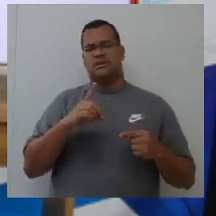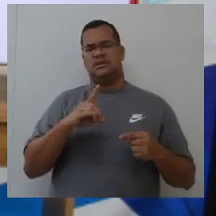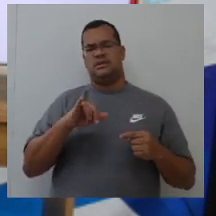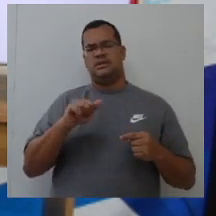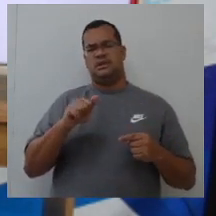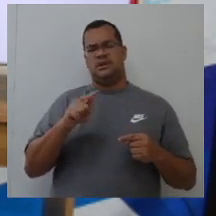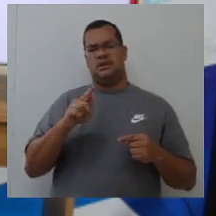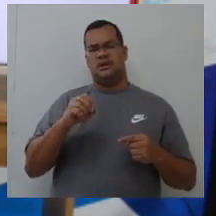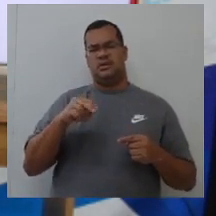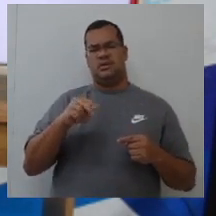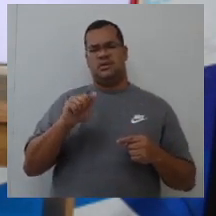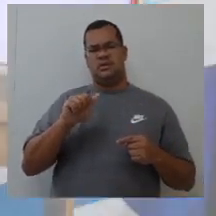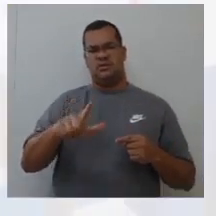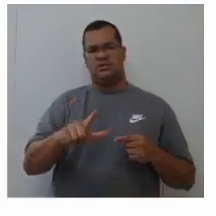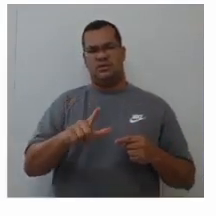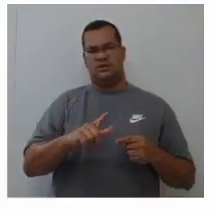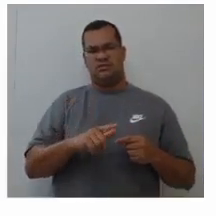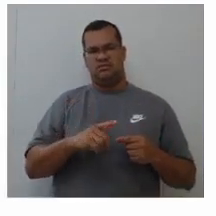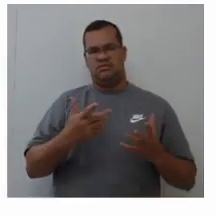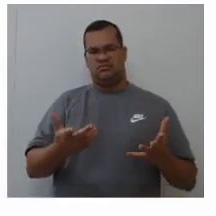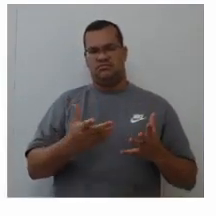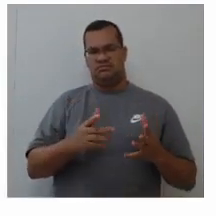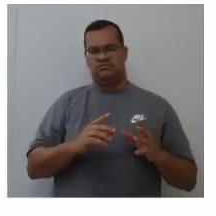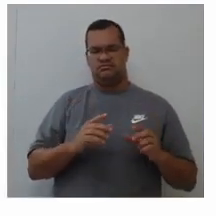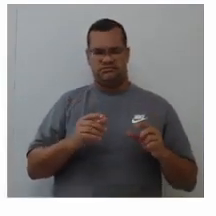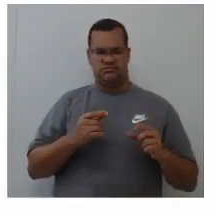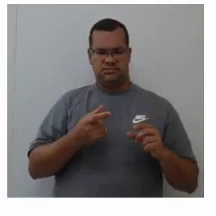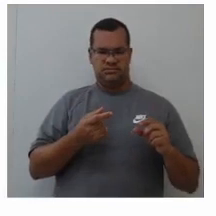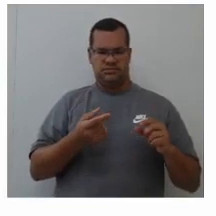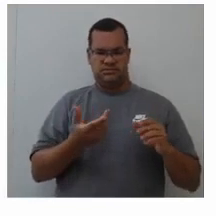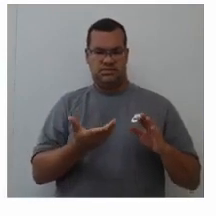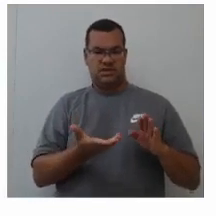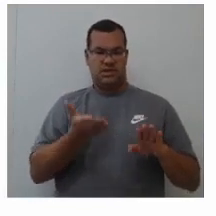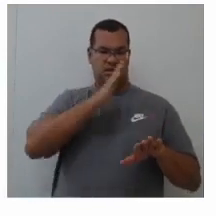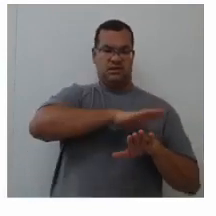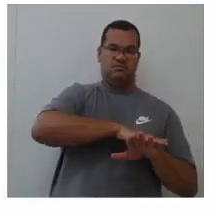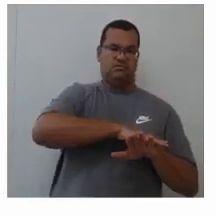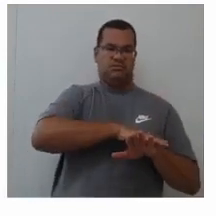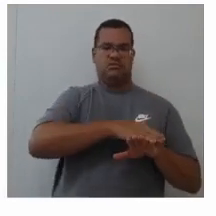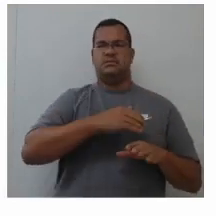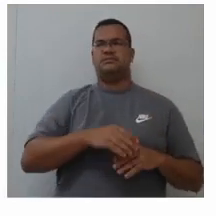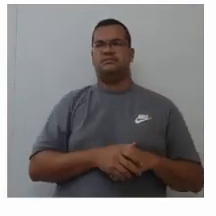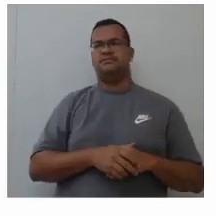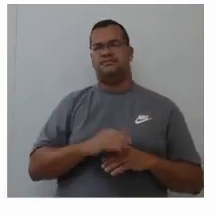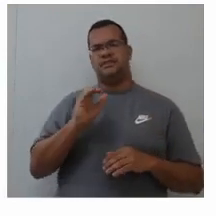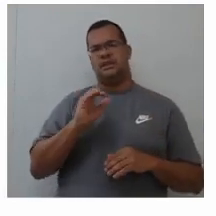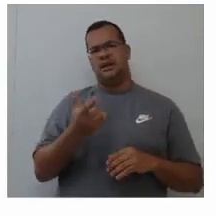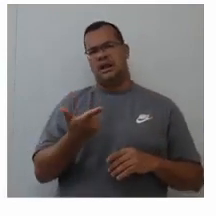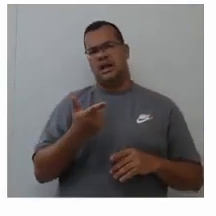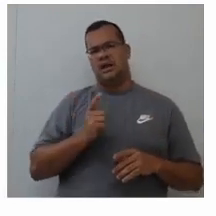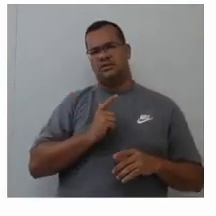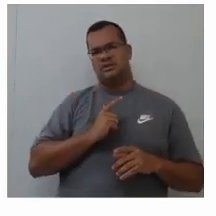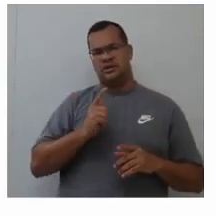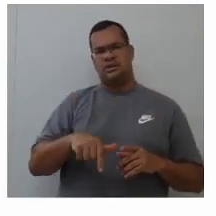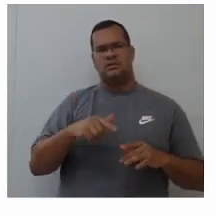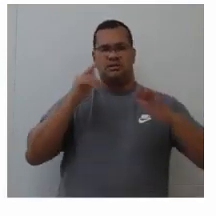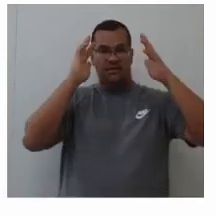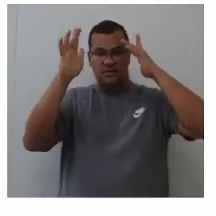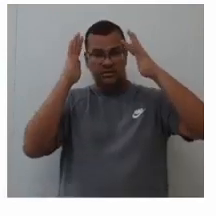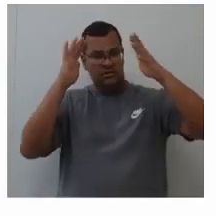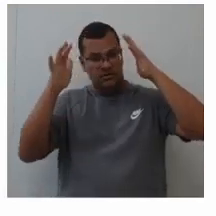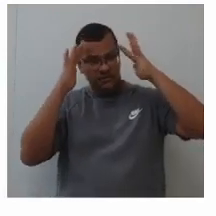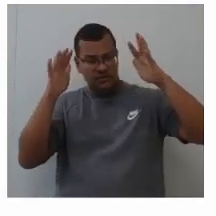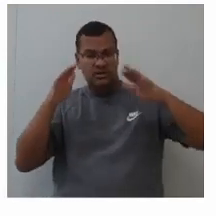do quadrado anterior. Veja que sacada fantástica. É claro que isso aí tem muito a ver com a filosofia da